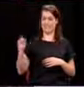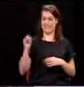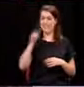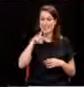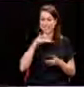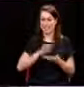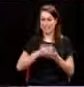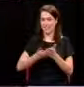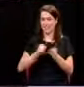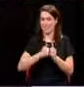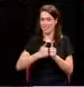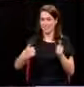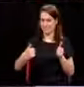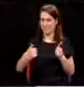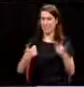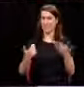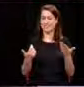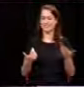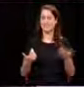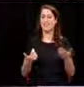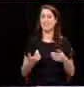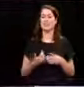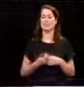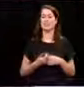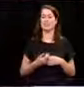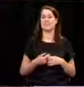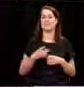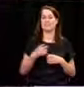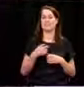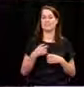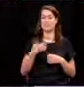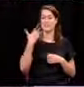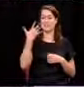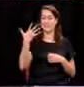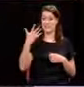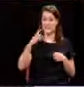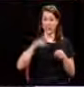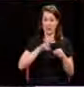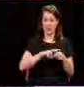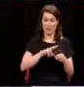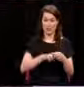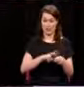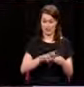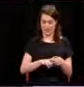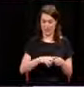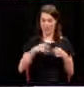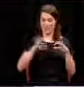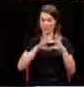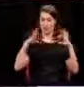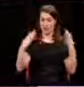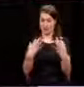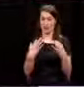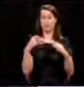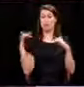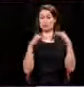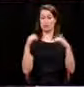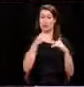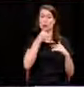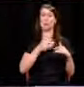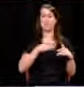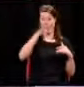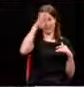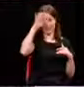explicará melhor como é que desenrolou o passatempo, mas foram ofertados 5 lugares no estádio para o jogo do Benfica Sporting, no qual nós